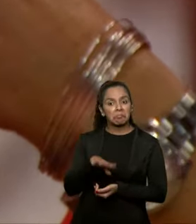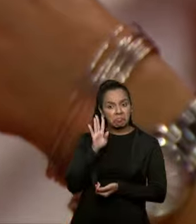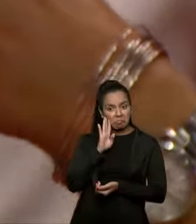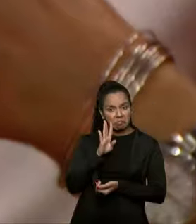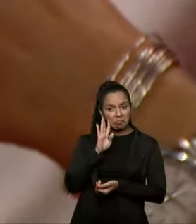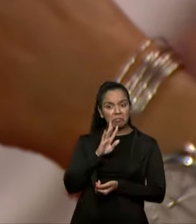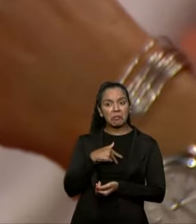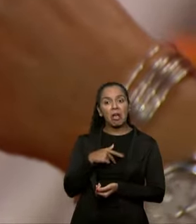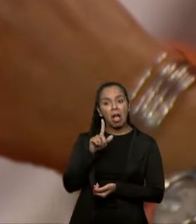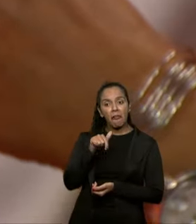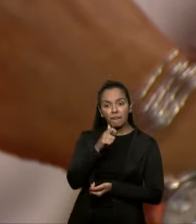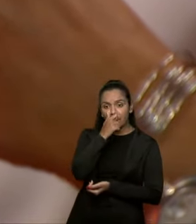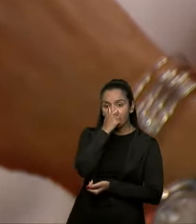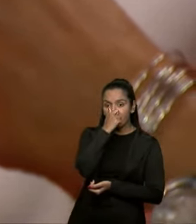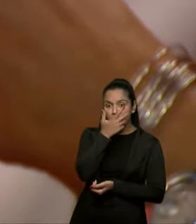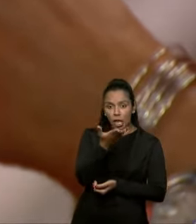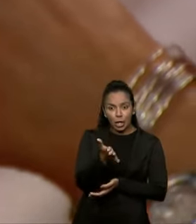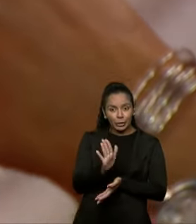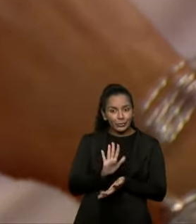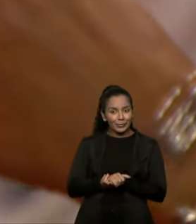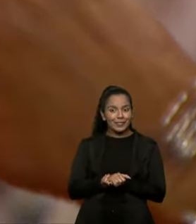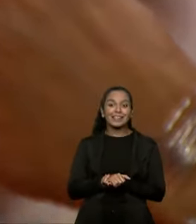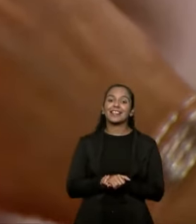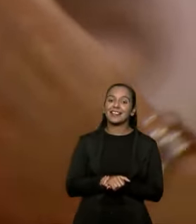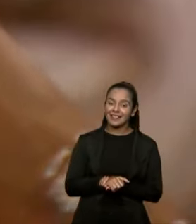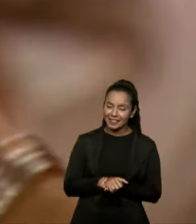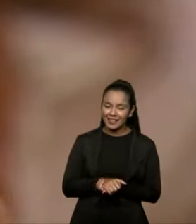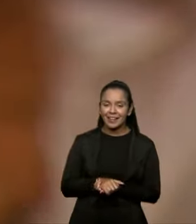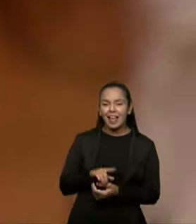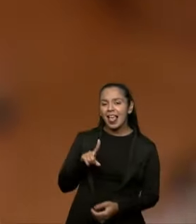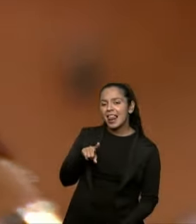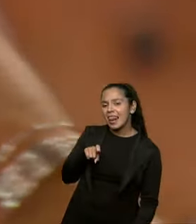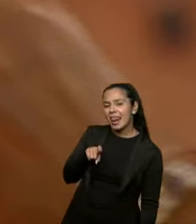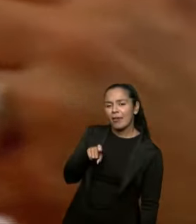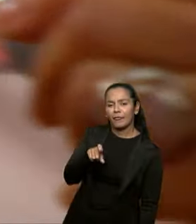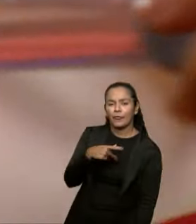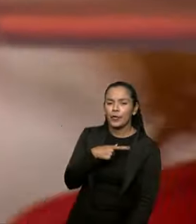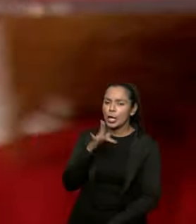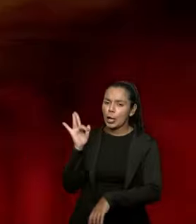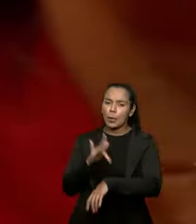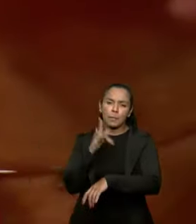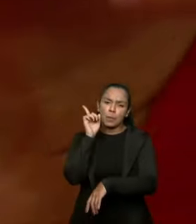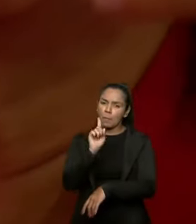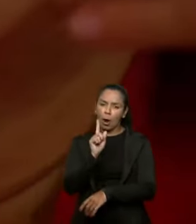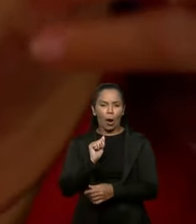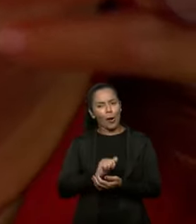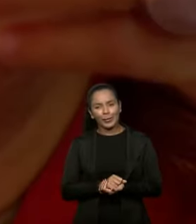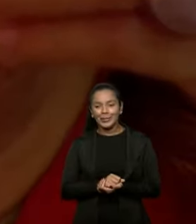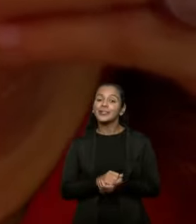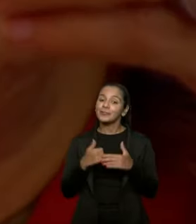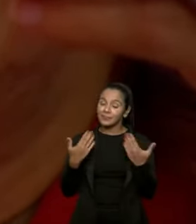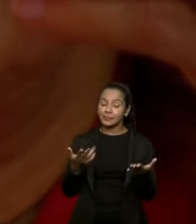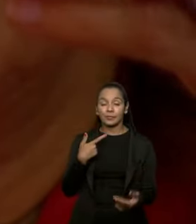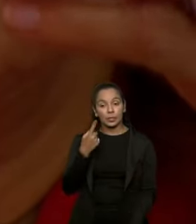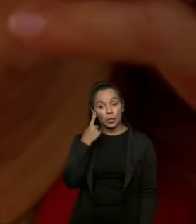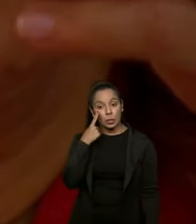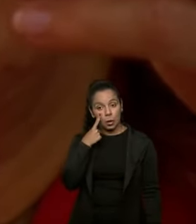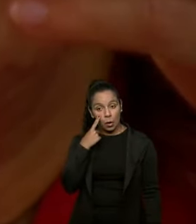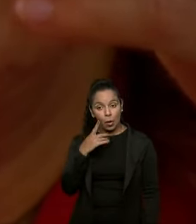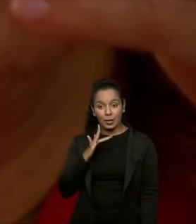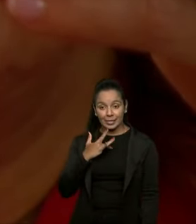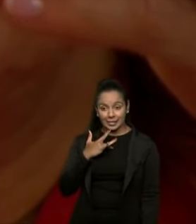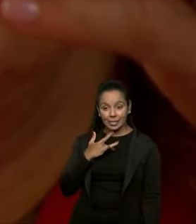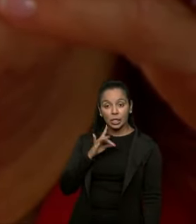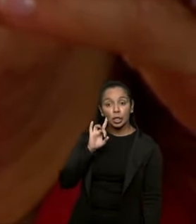lavinhas, gente. Lavinha, não me morde aqui para câmera 1. Olha não, lavinha. Olha só, Cissa. Ah. Só